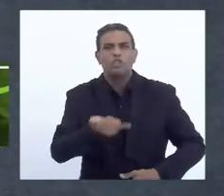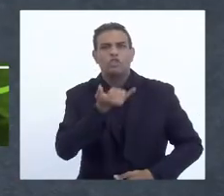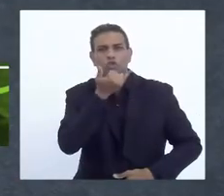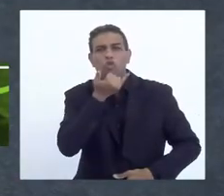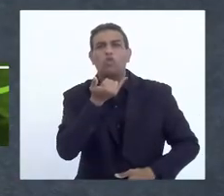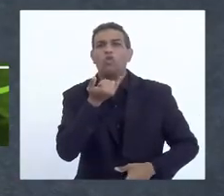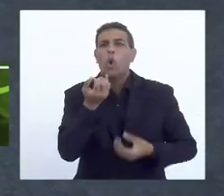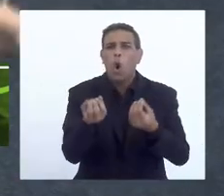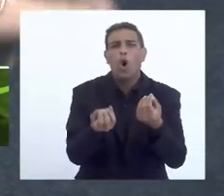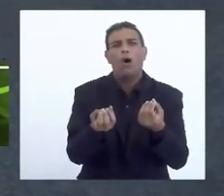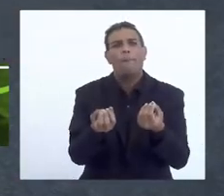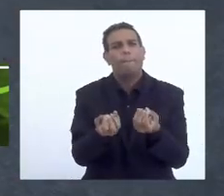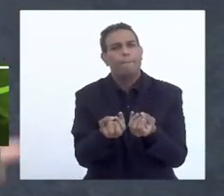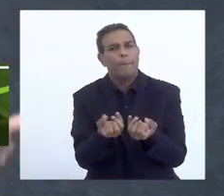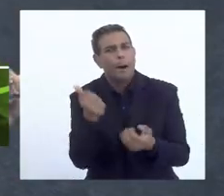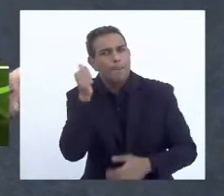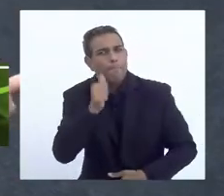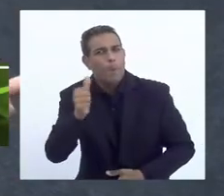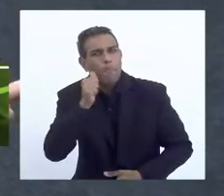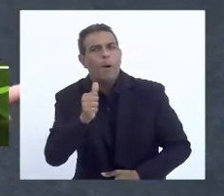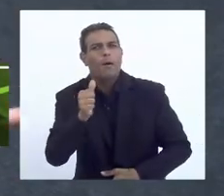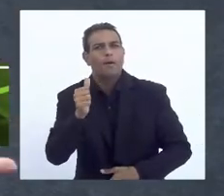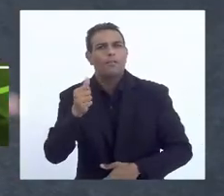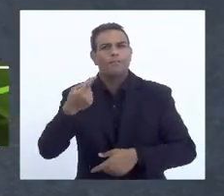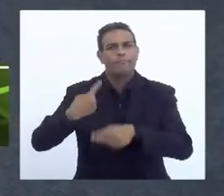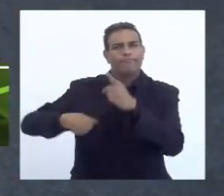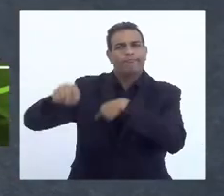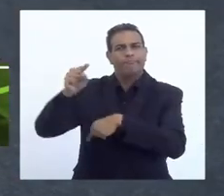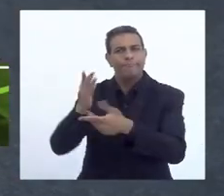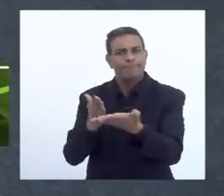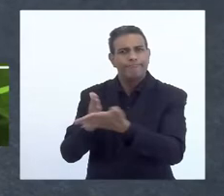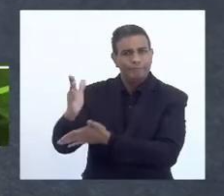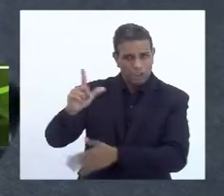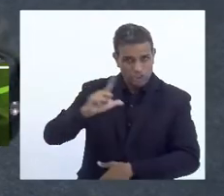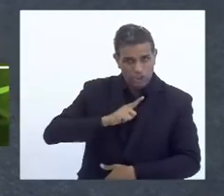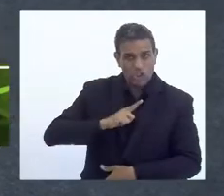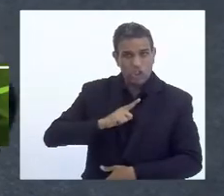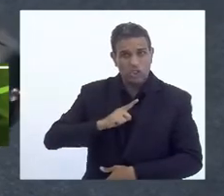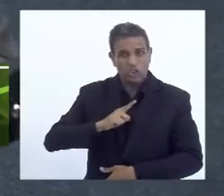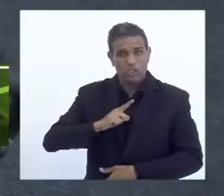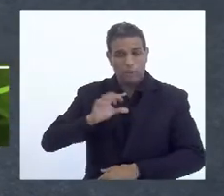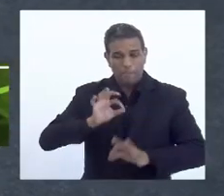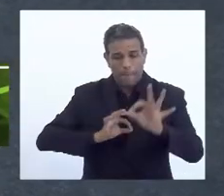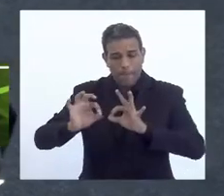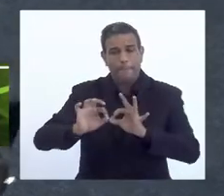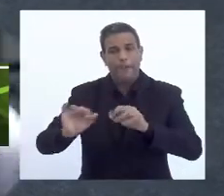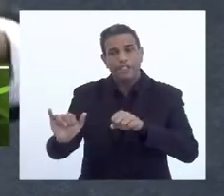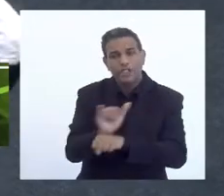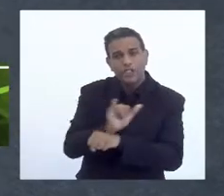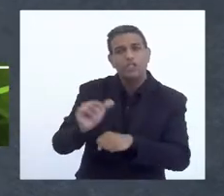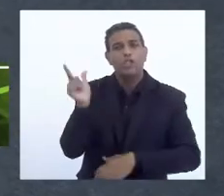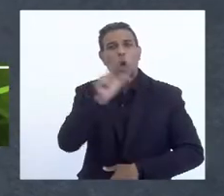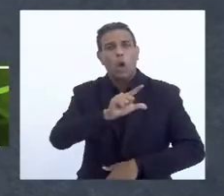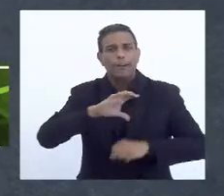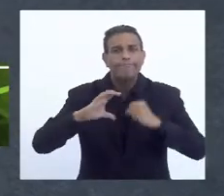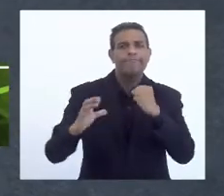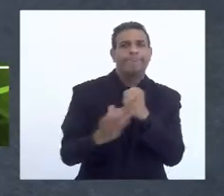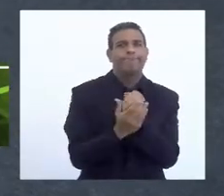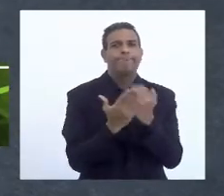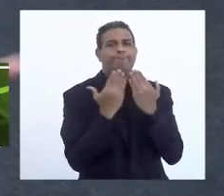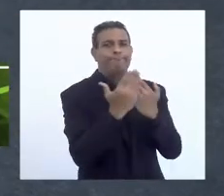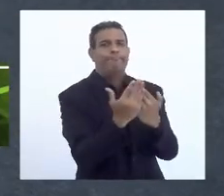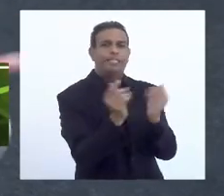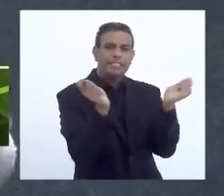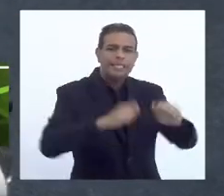deputada, que muitas das mulheres que passaram na eleição passada não tinham um aparelho, uma ferramenta em que se pudesse pedir